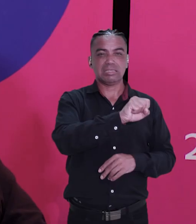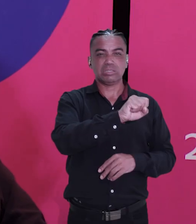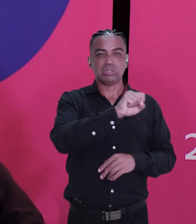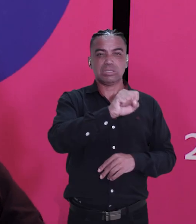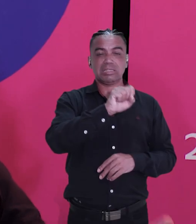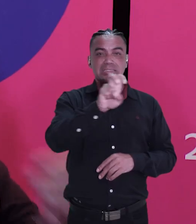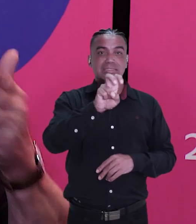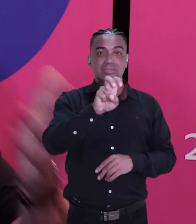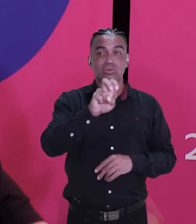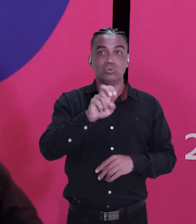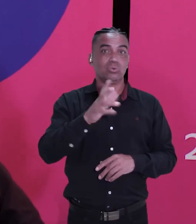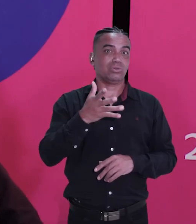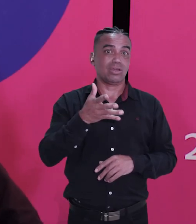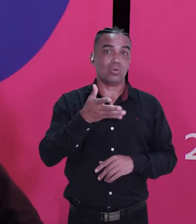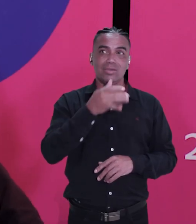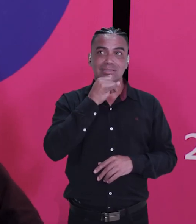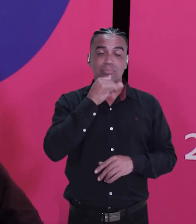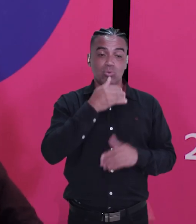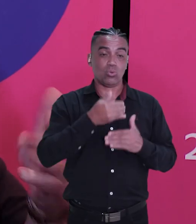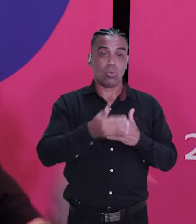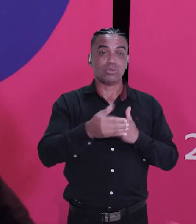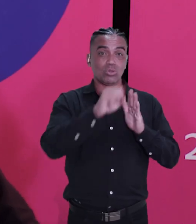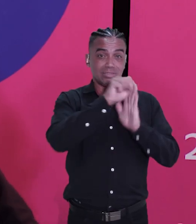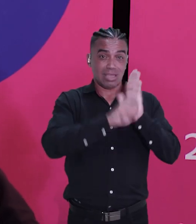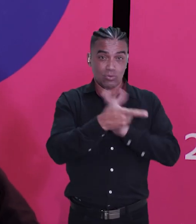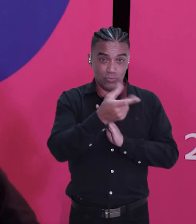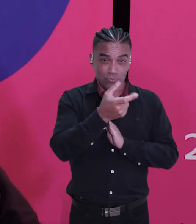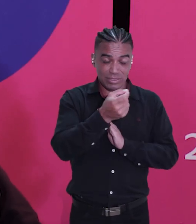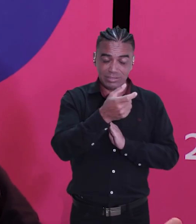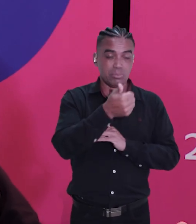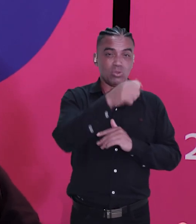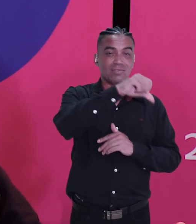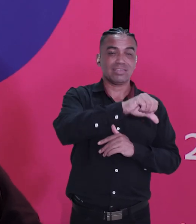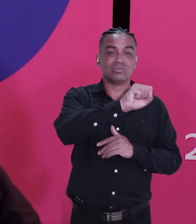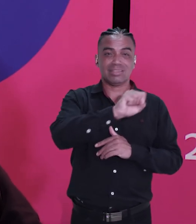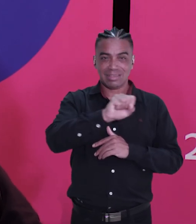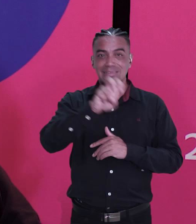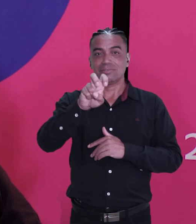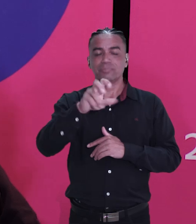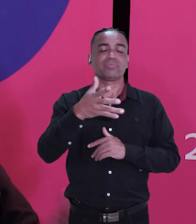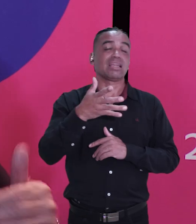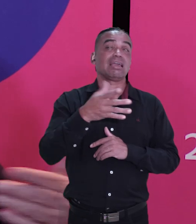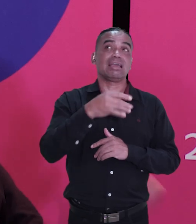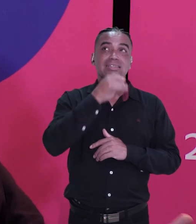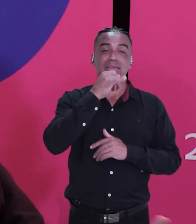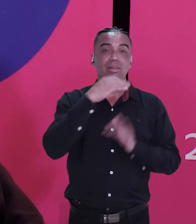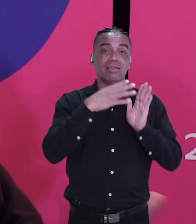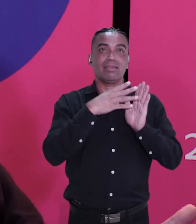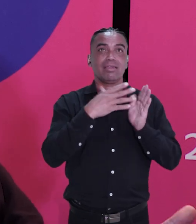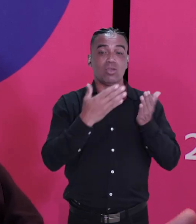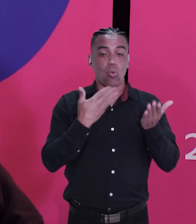1885, né? Então, ele tinha 15 anos quando começou o século XX, né? 1900, é impressionante. E me dava